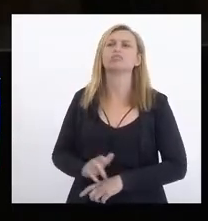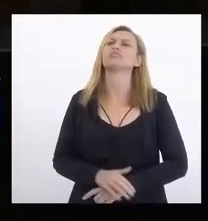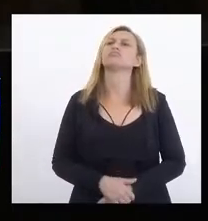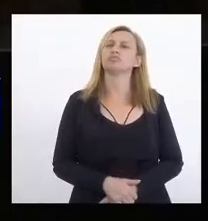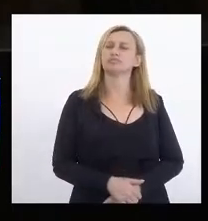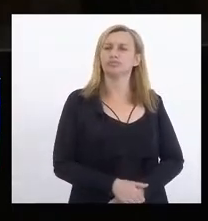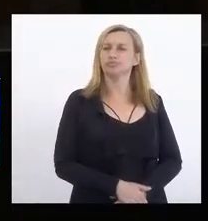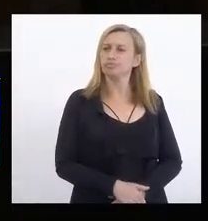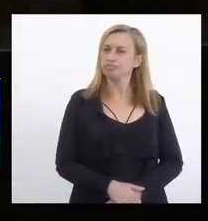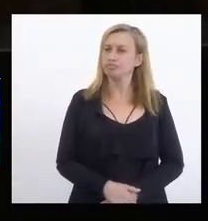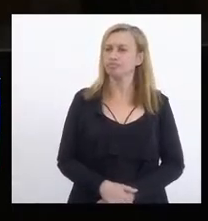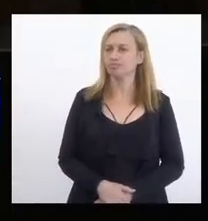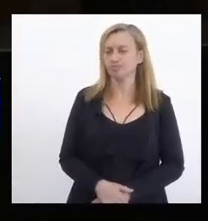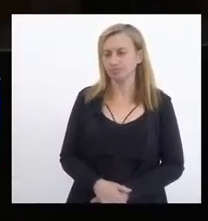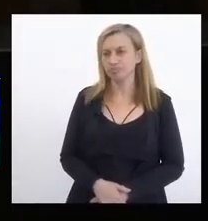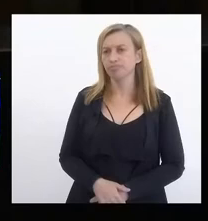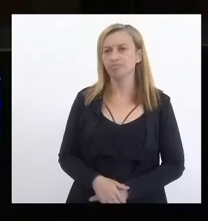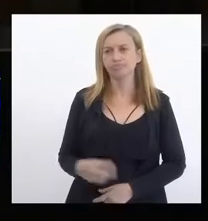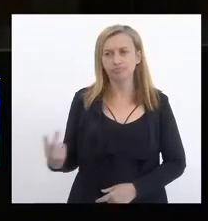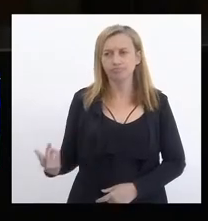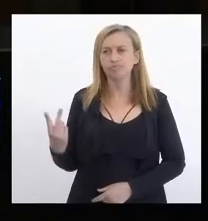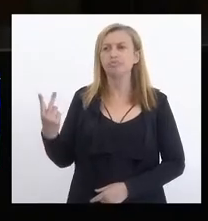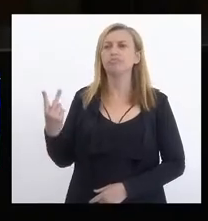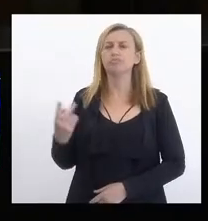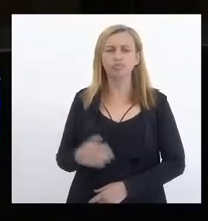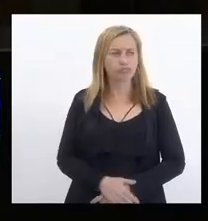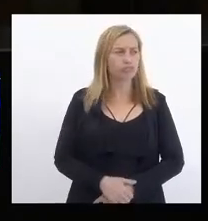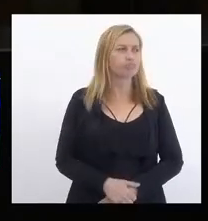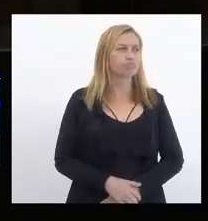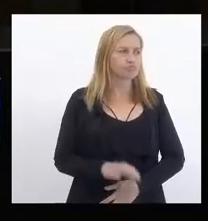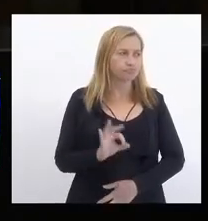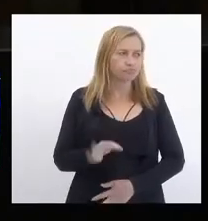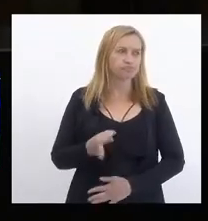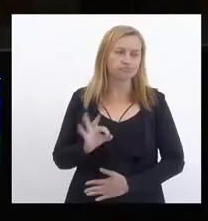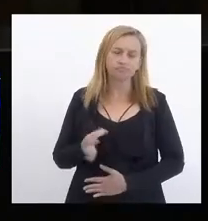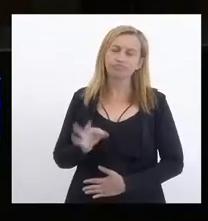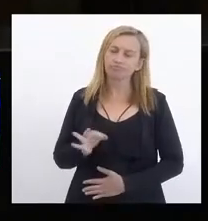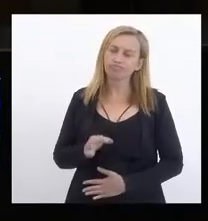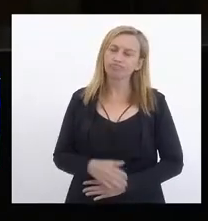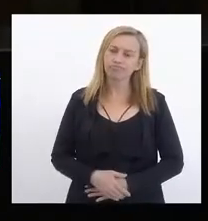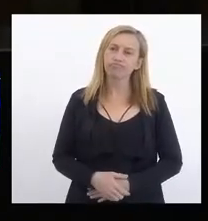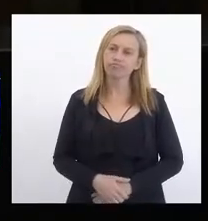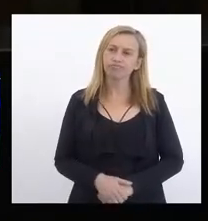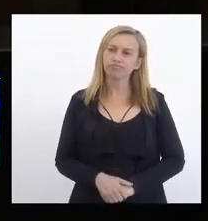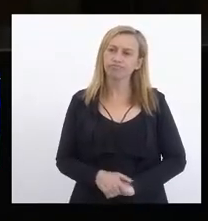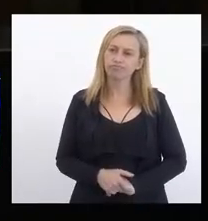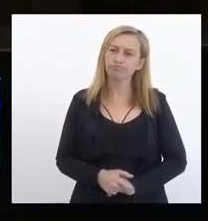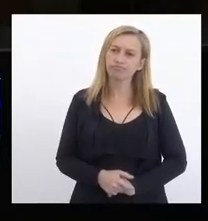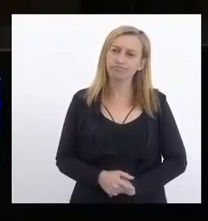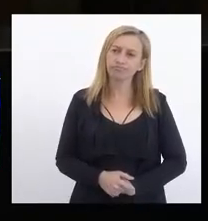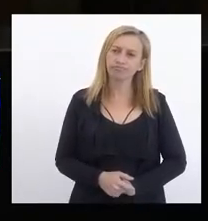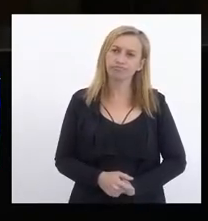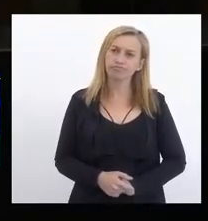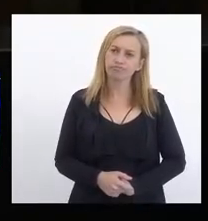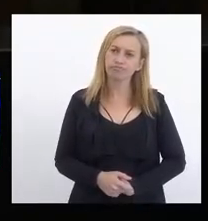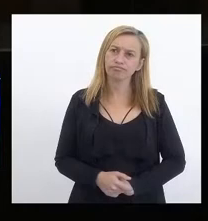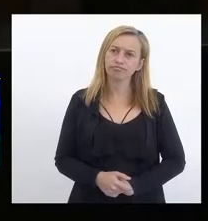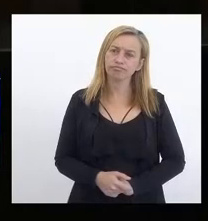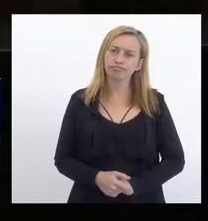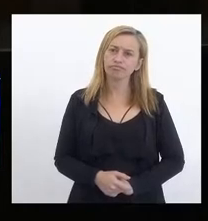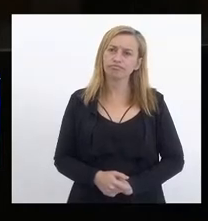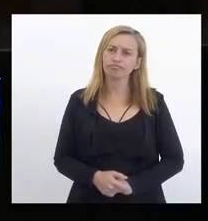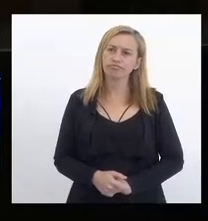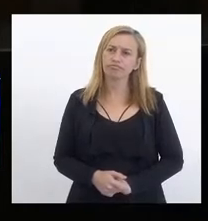importância de valor exatamente para aquela Zona Oeste. Só esse aspecto